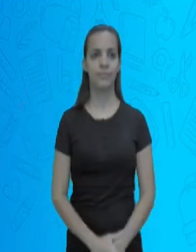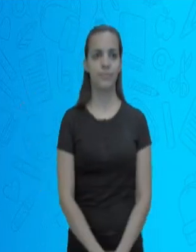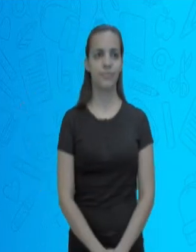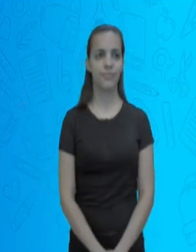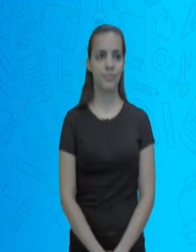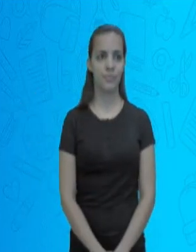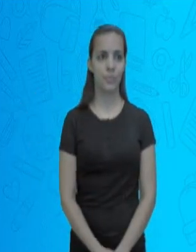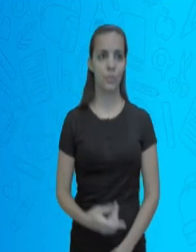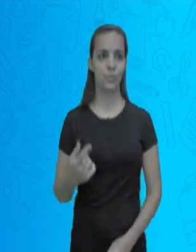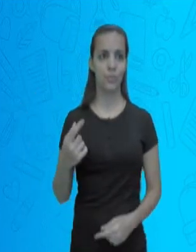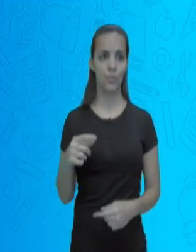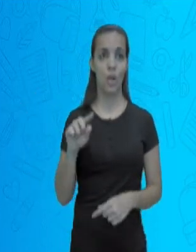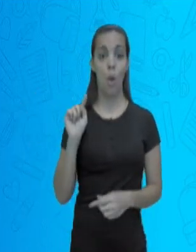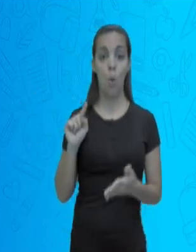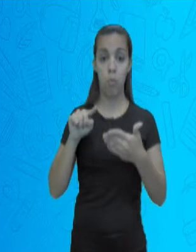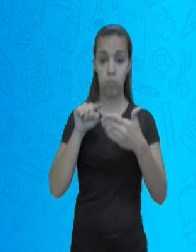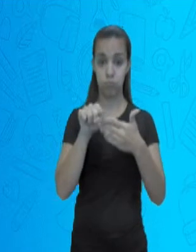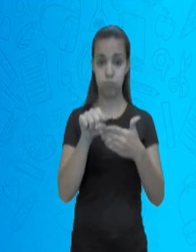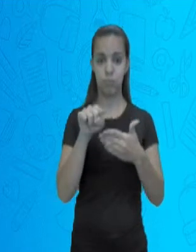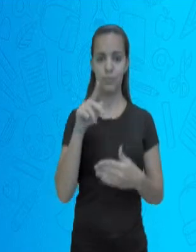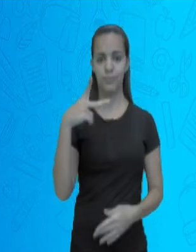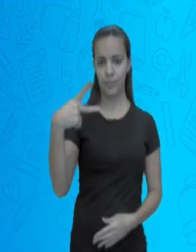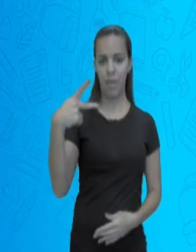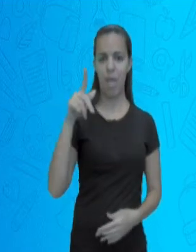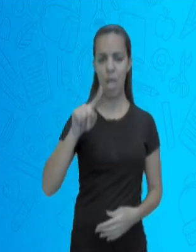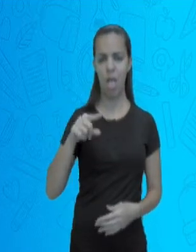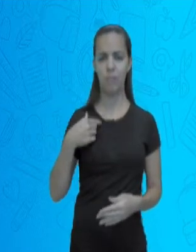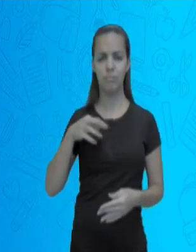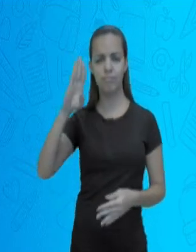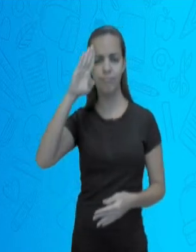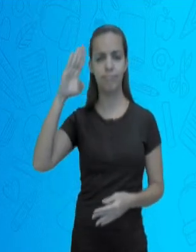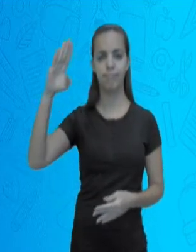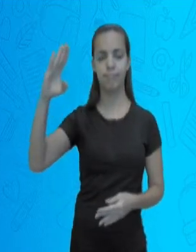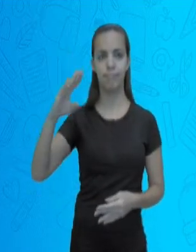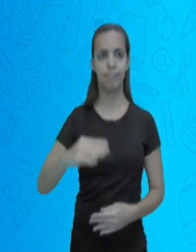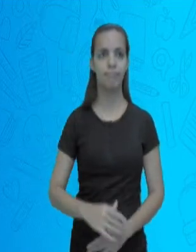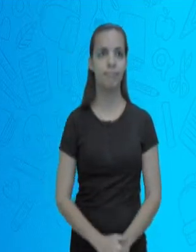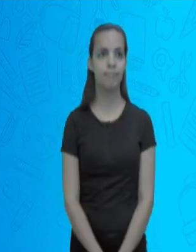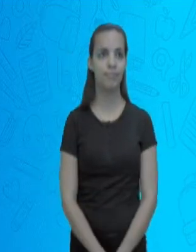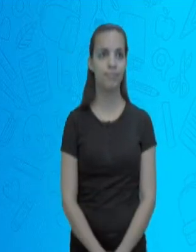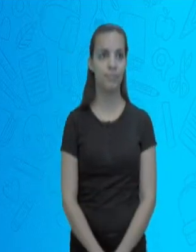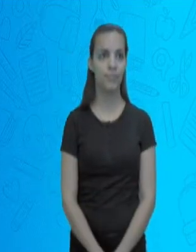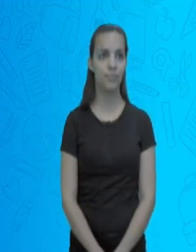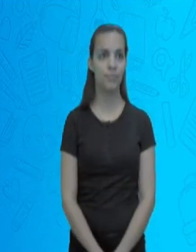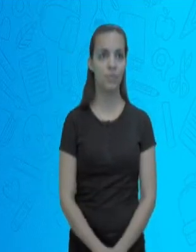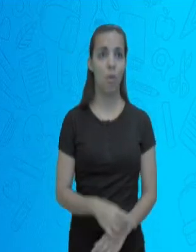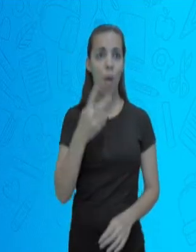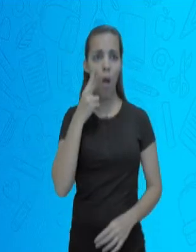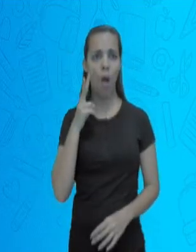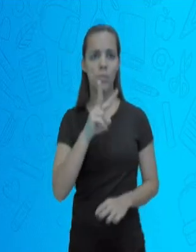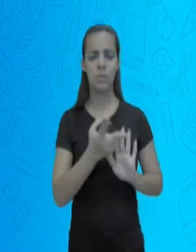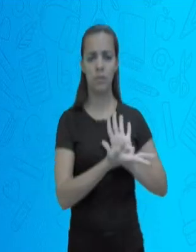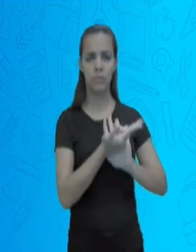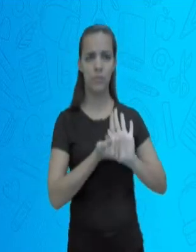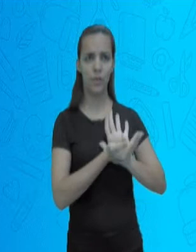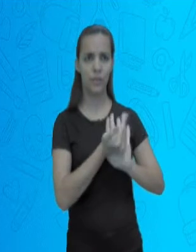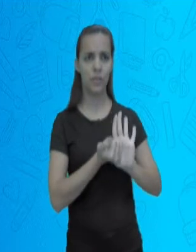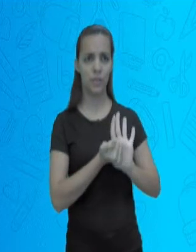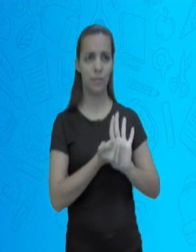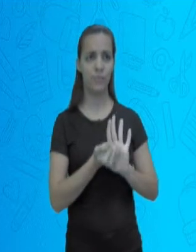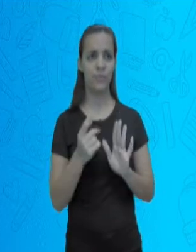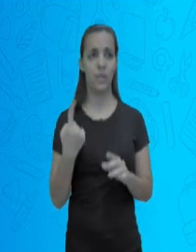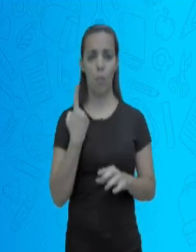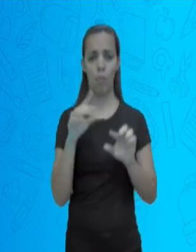O ponto P é a origem dessas 2 semirretas. Observe o desenho abaixo. Nós temos aí